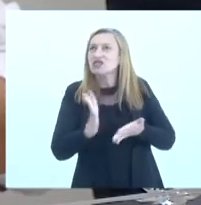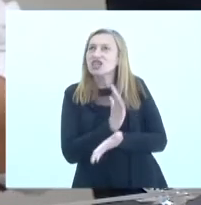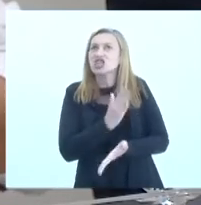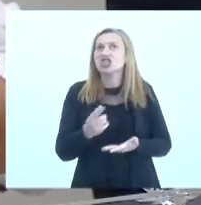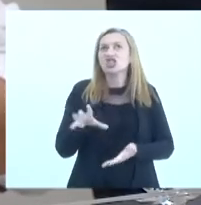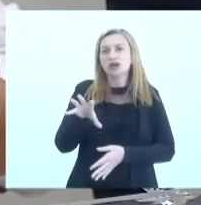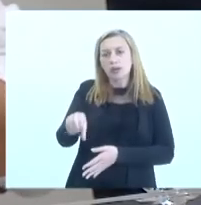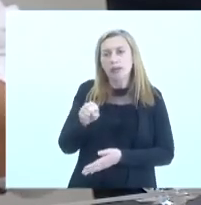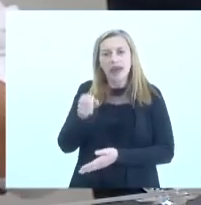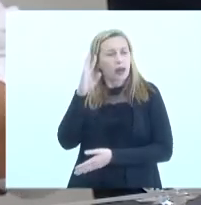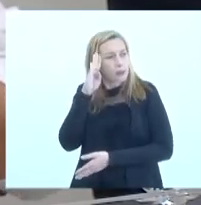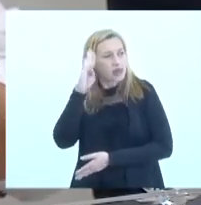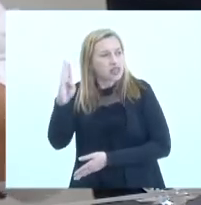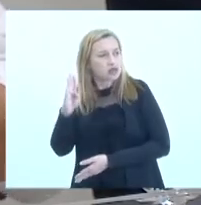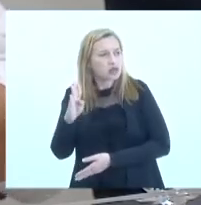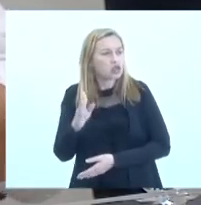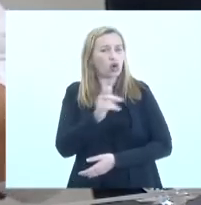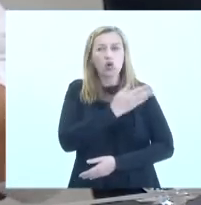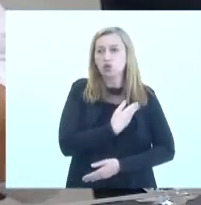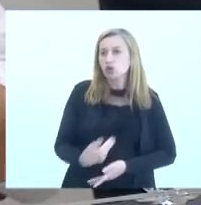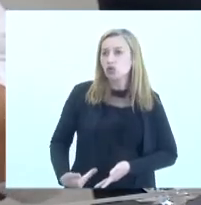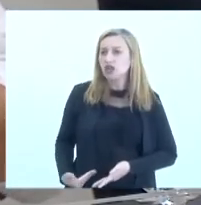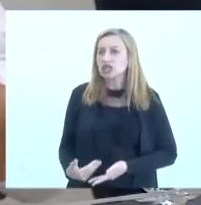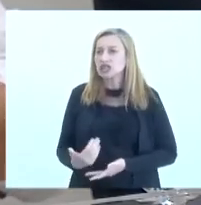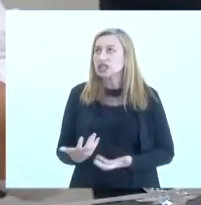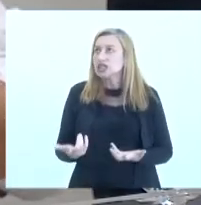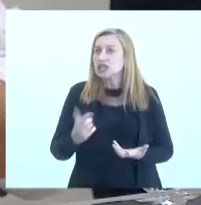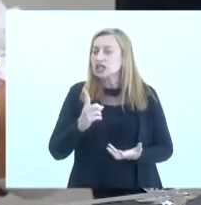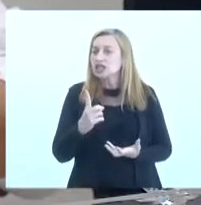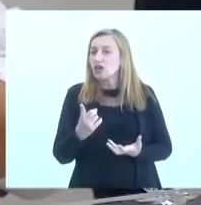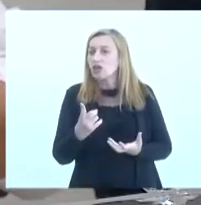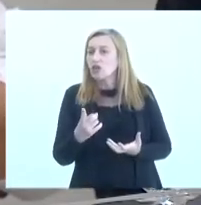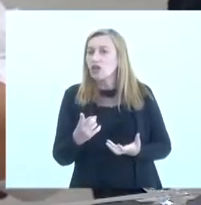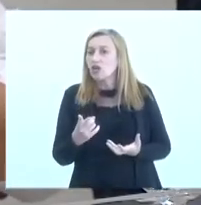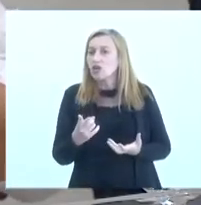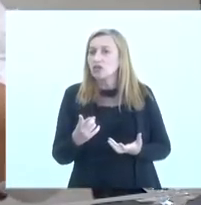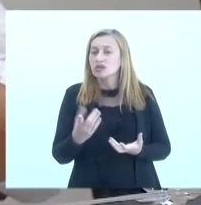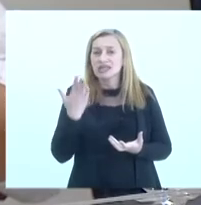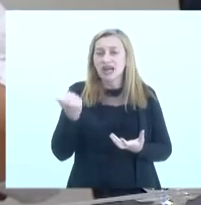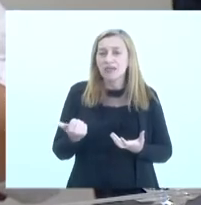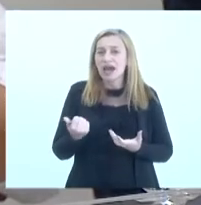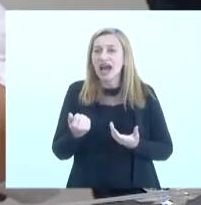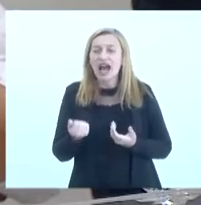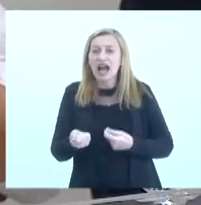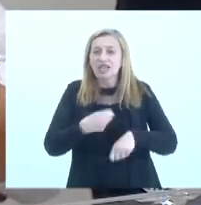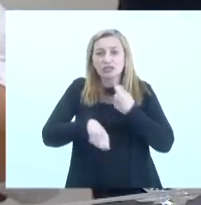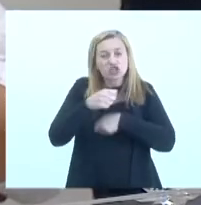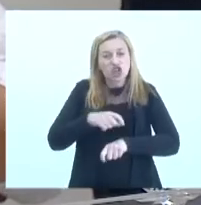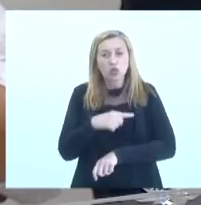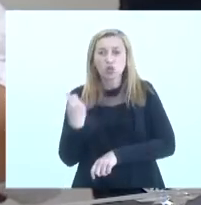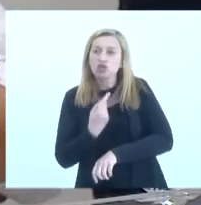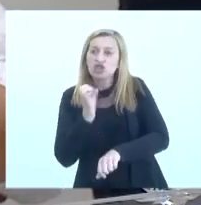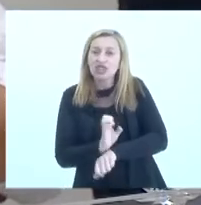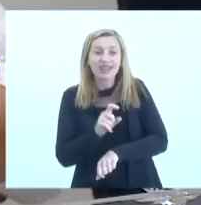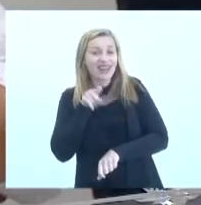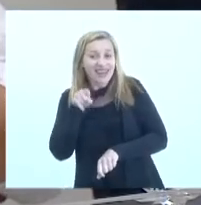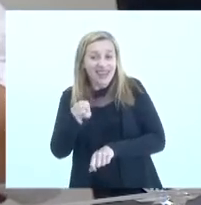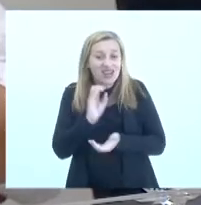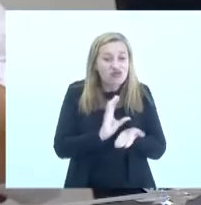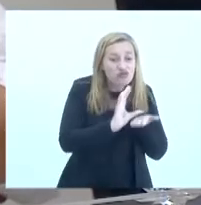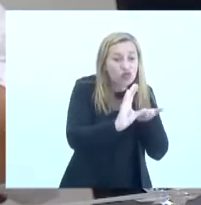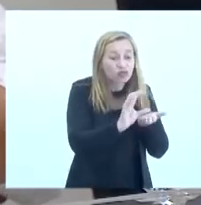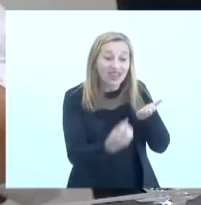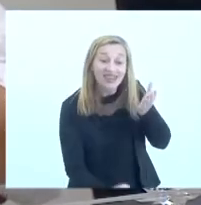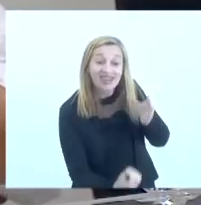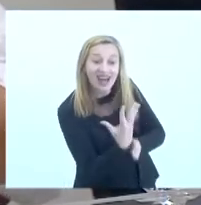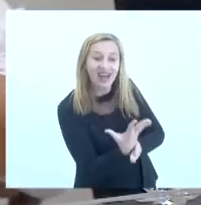pega, principalmente os governantes, que não administram mal o nosso Estado, e aquele fundo que é criado para